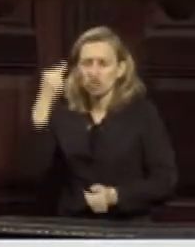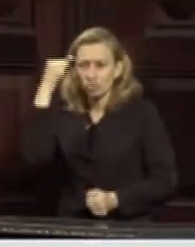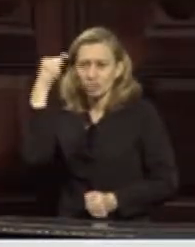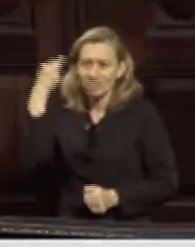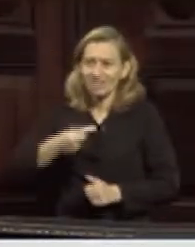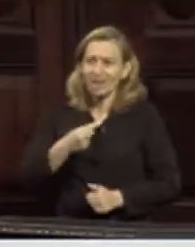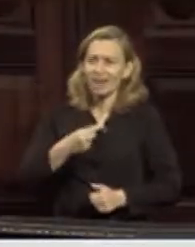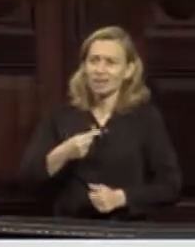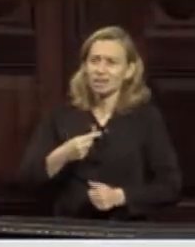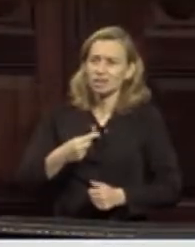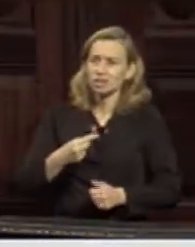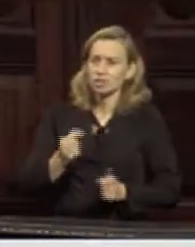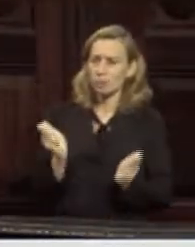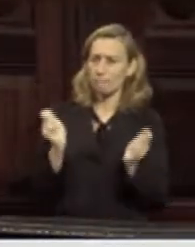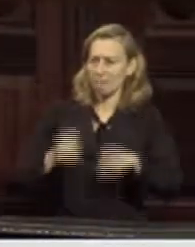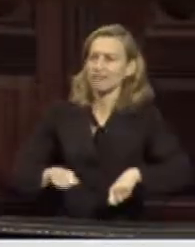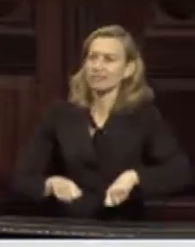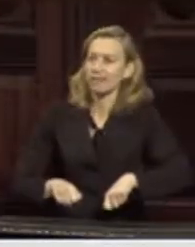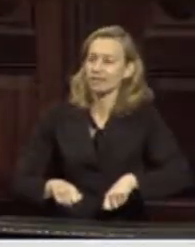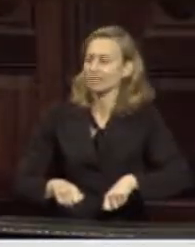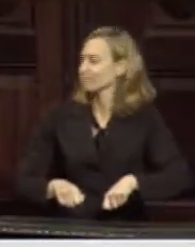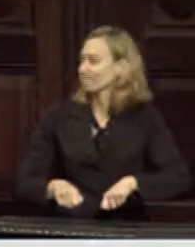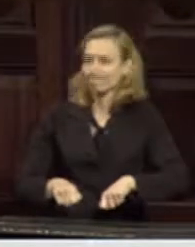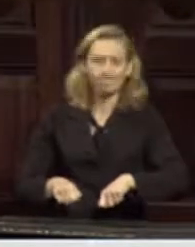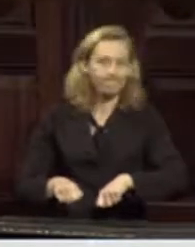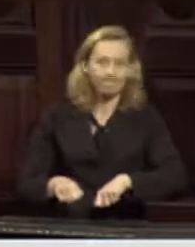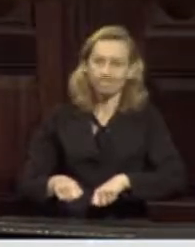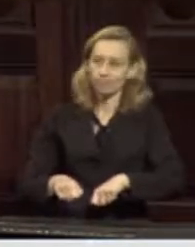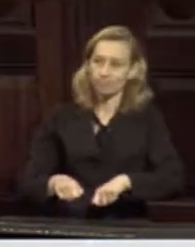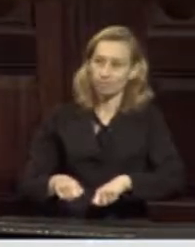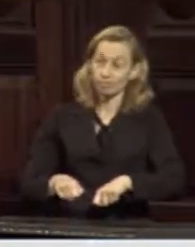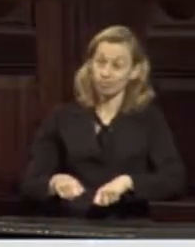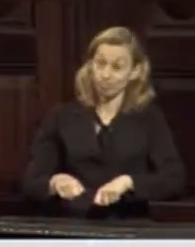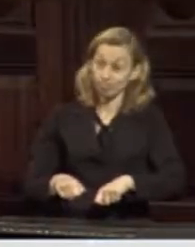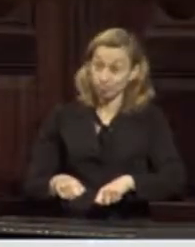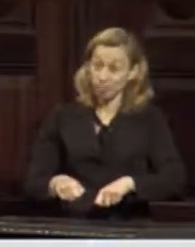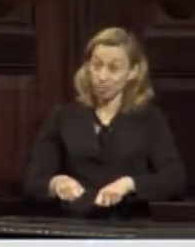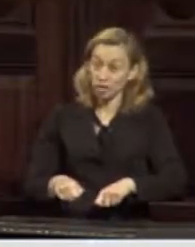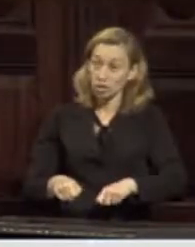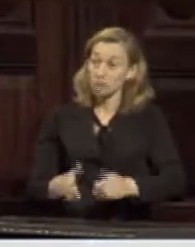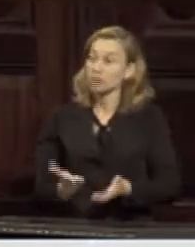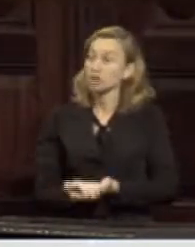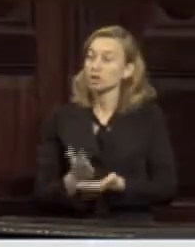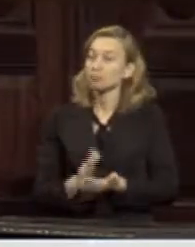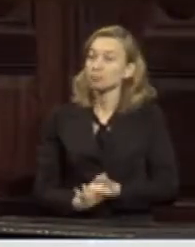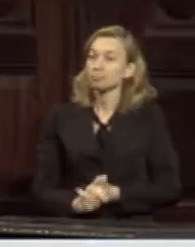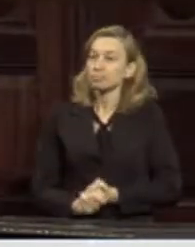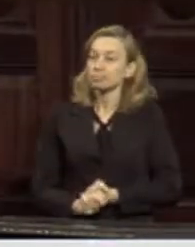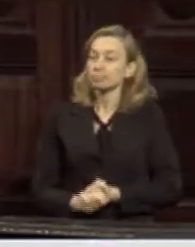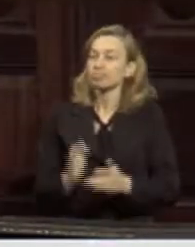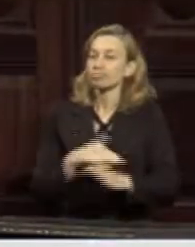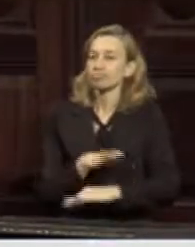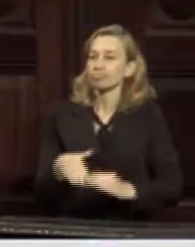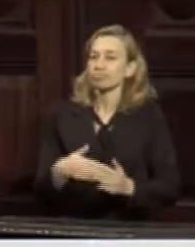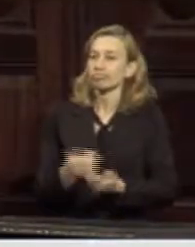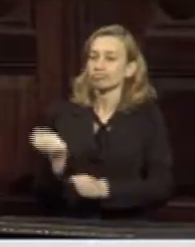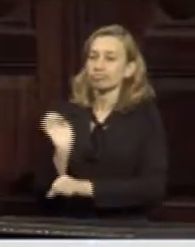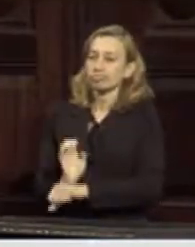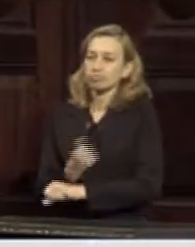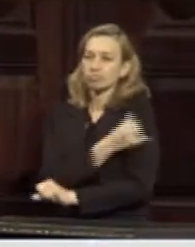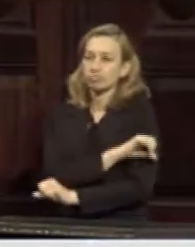e capacidade de gerenciamento. A falência múltipla de todos os estamentos do estado do Rio de